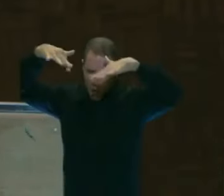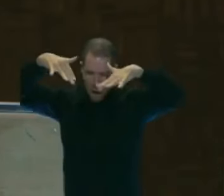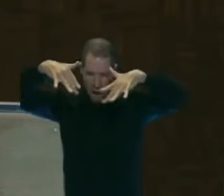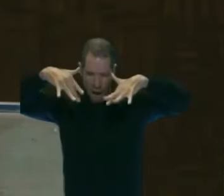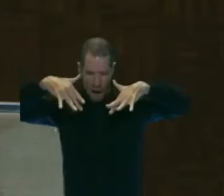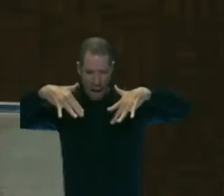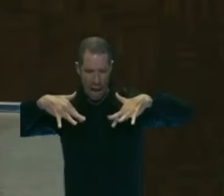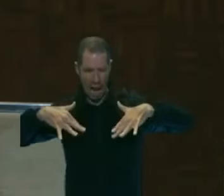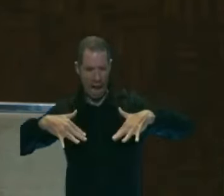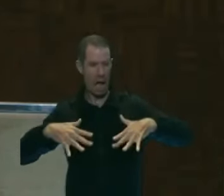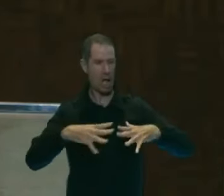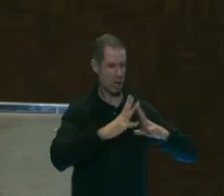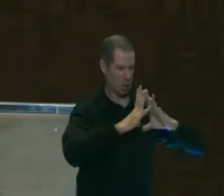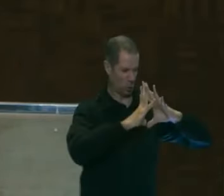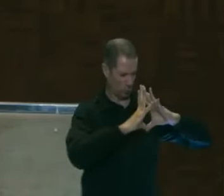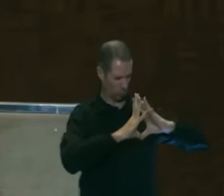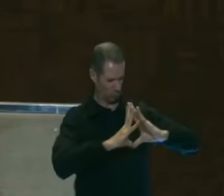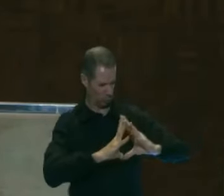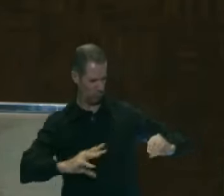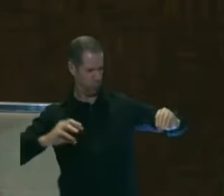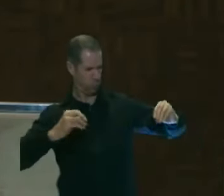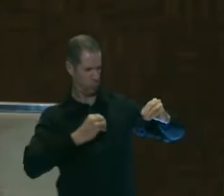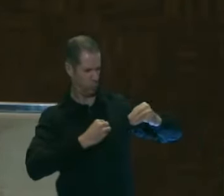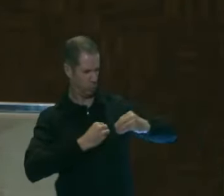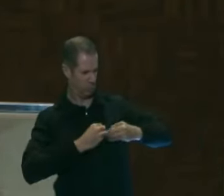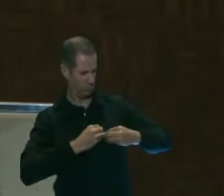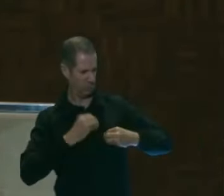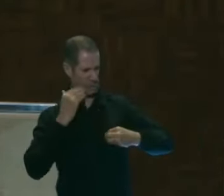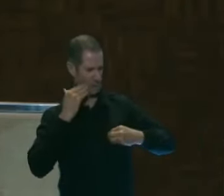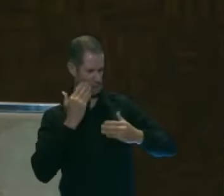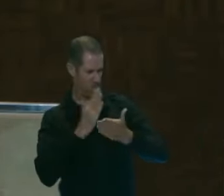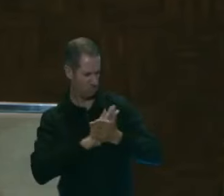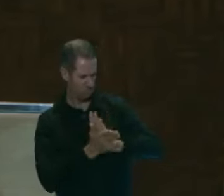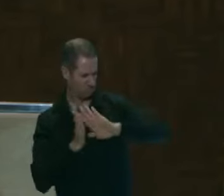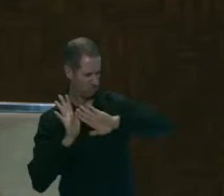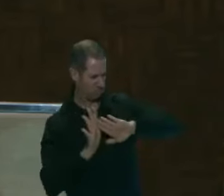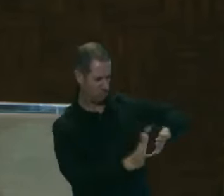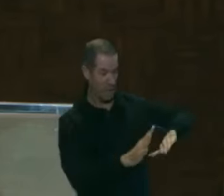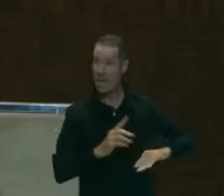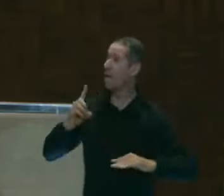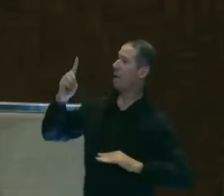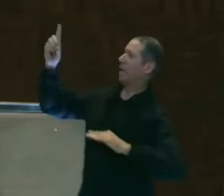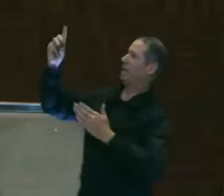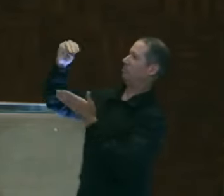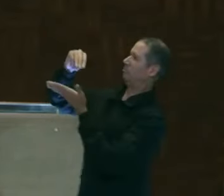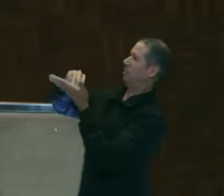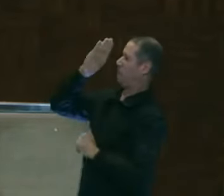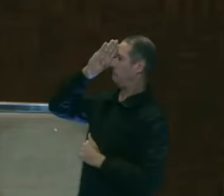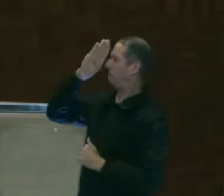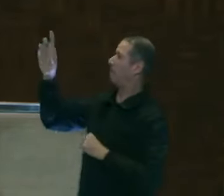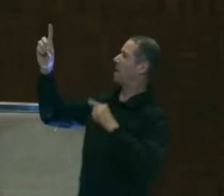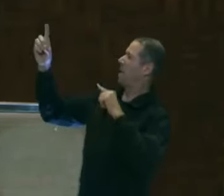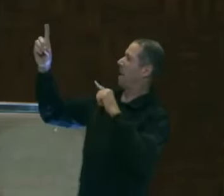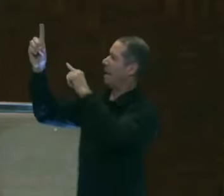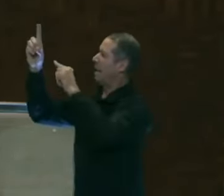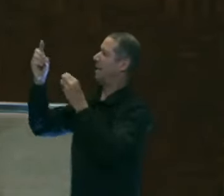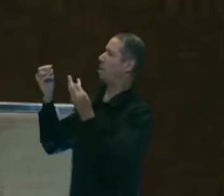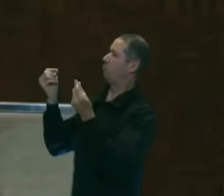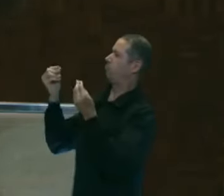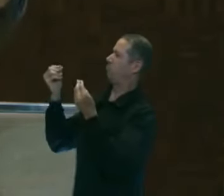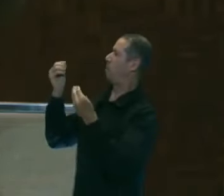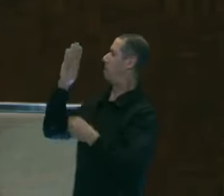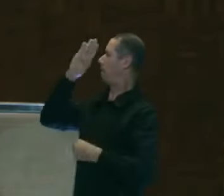e consuma aquilo que trouxemos ao Senhor. Ele é o centro, Ele é o motivo, Ele é a